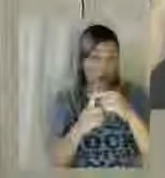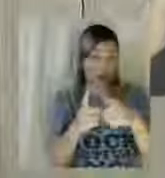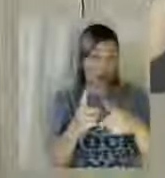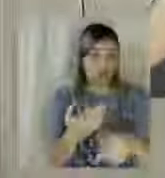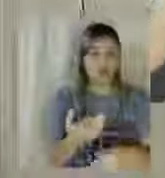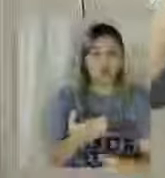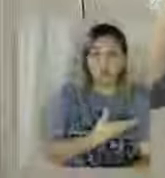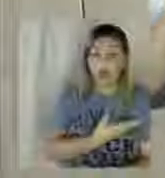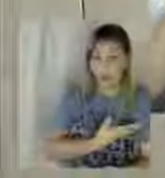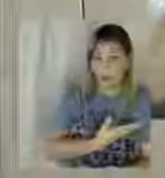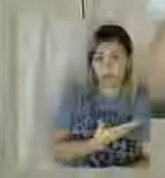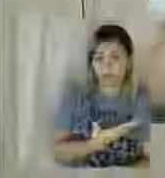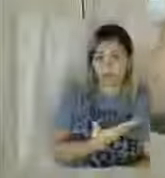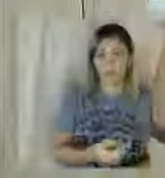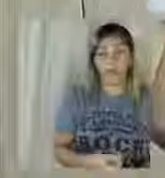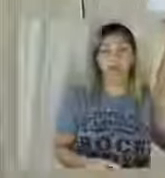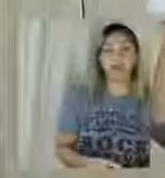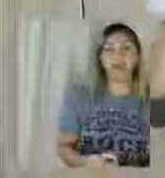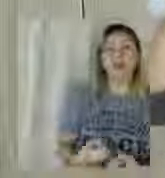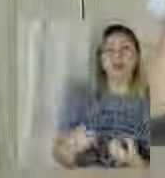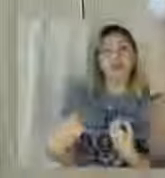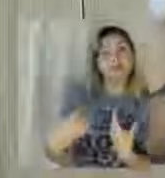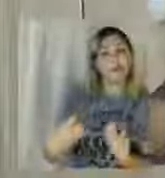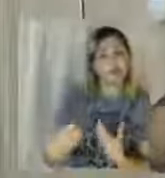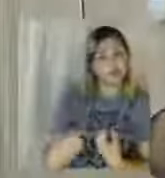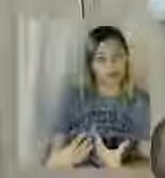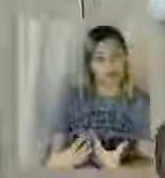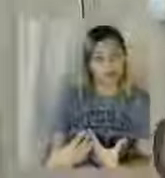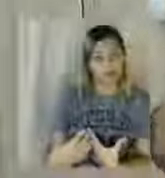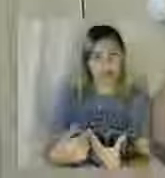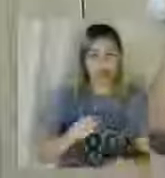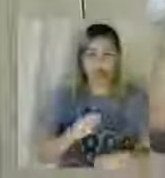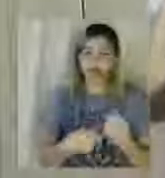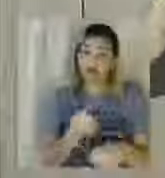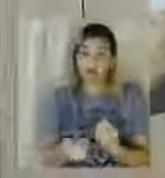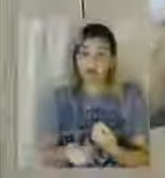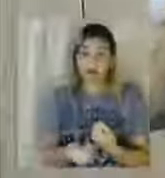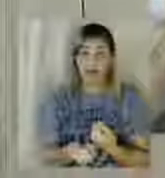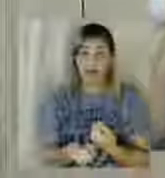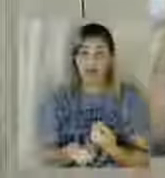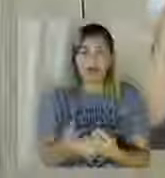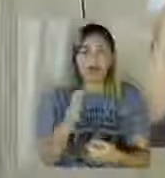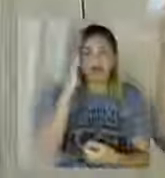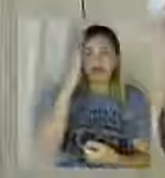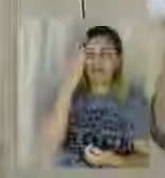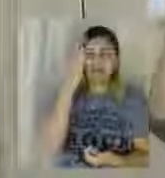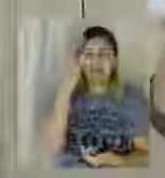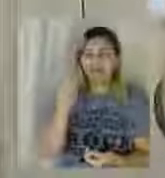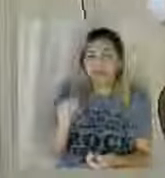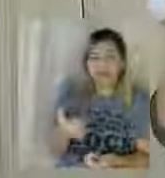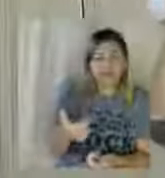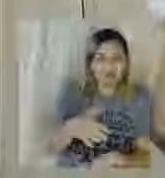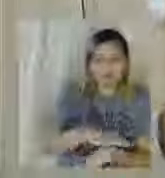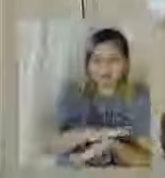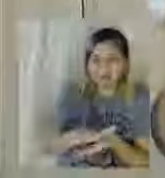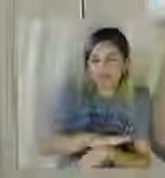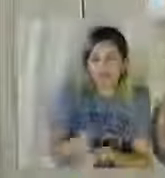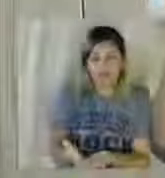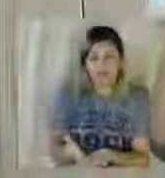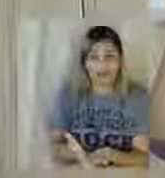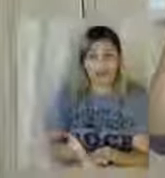amigo que me ensinava também algumas coisas, alguns sinais, mas eu não entendia quase nada. Eu precisava